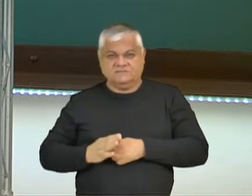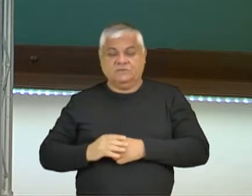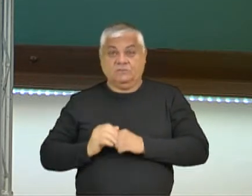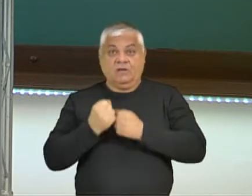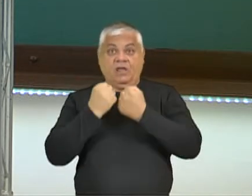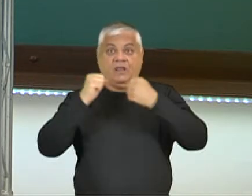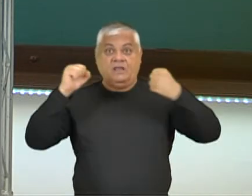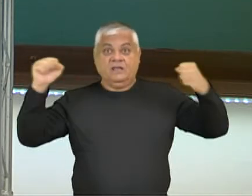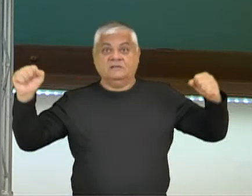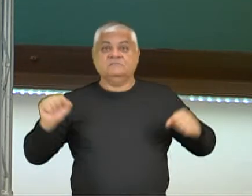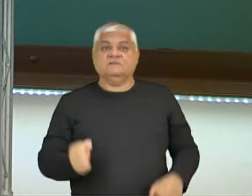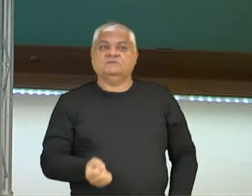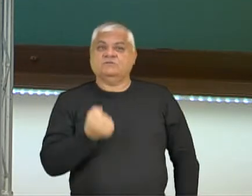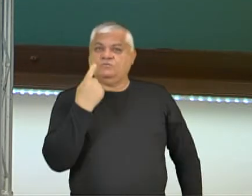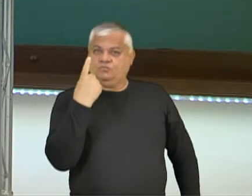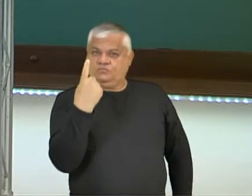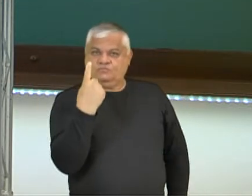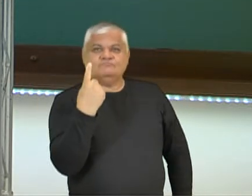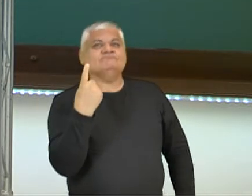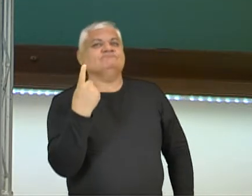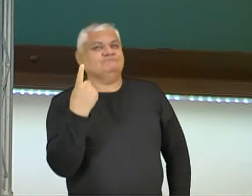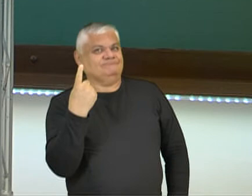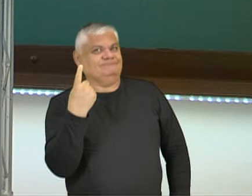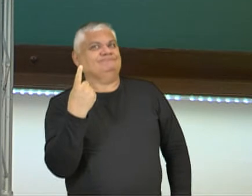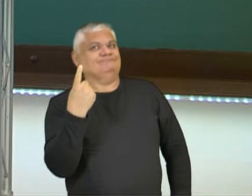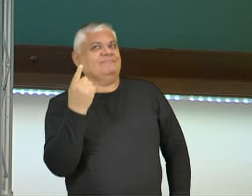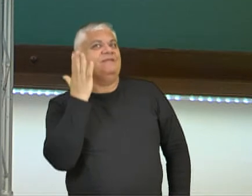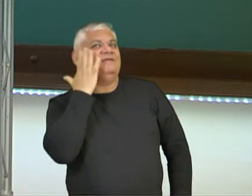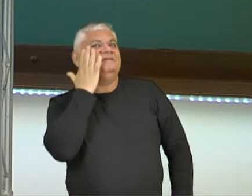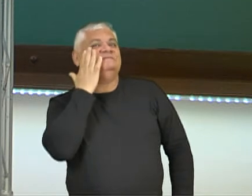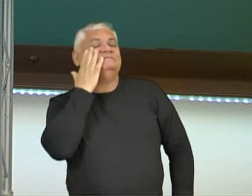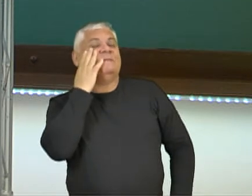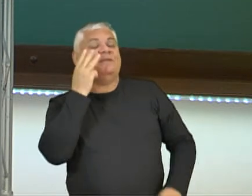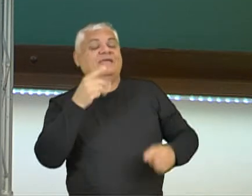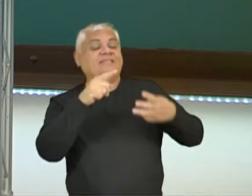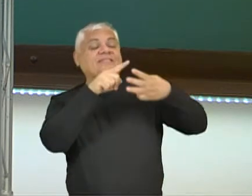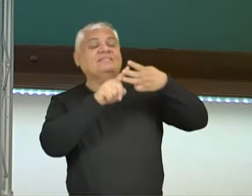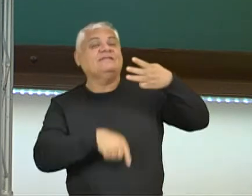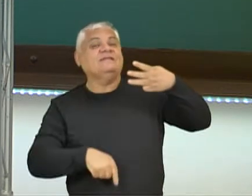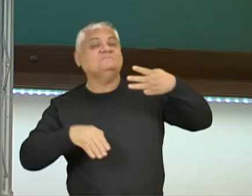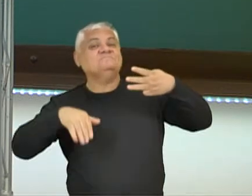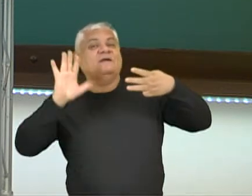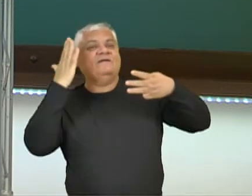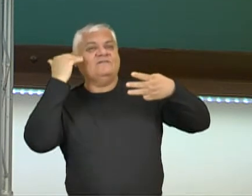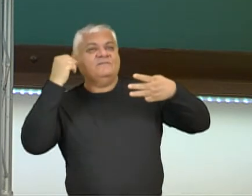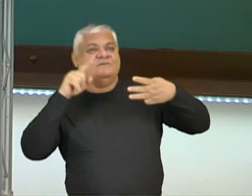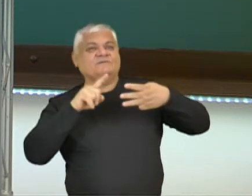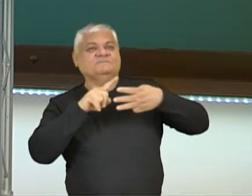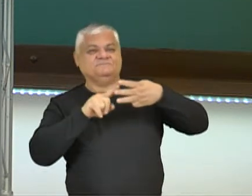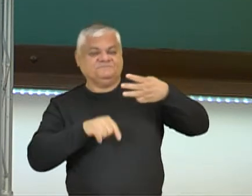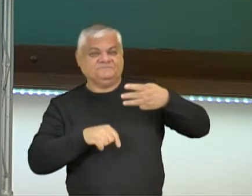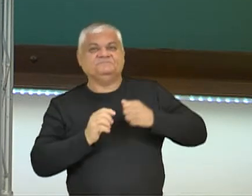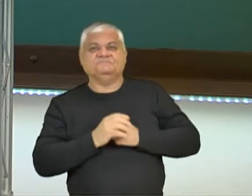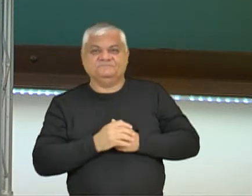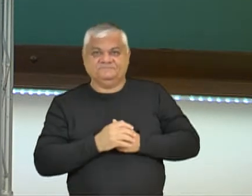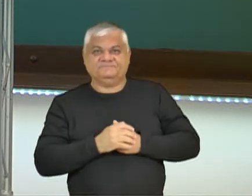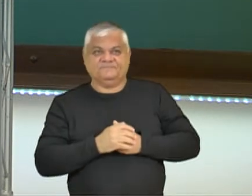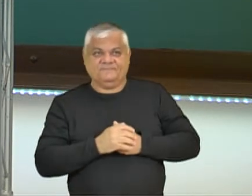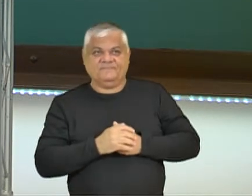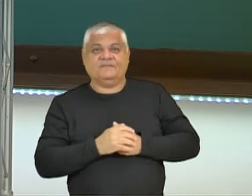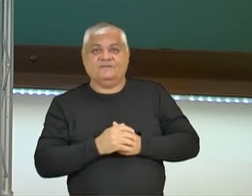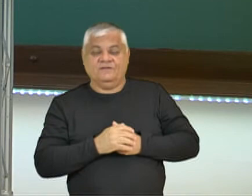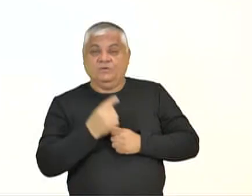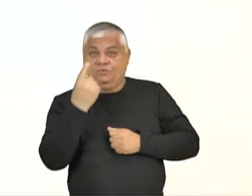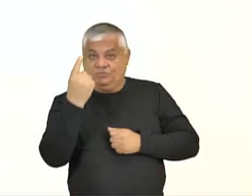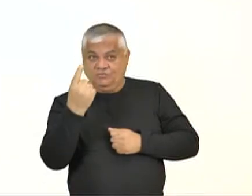Mas ele conta apenas um. Ele quer usar os 3 artistas mais populares. Então, nós temos aqui, contando o